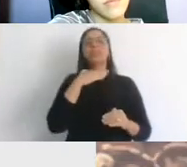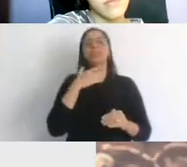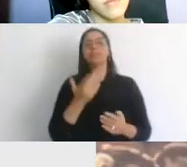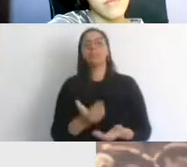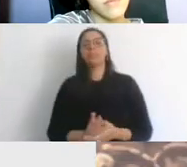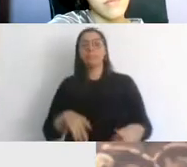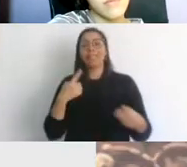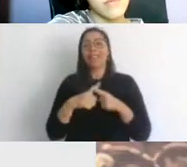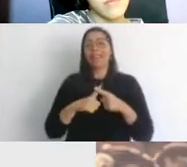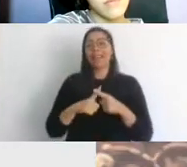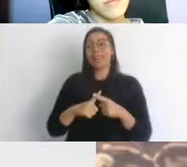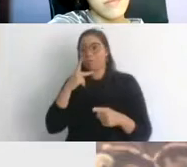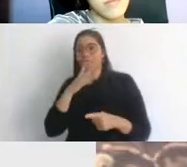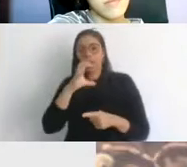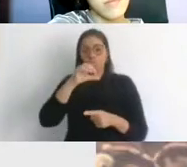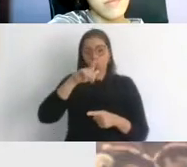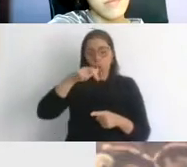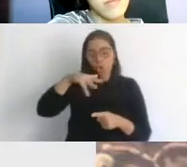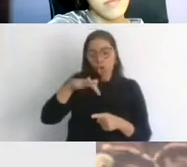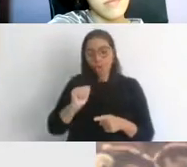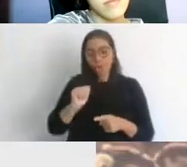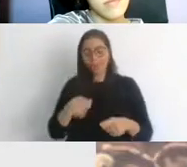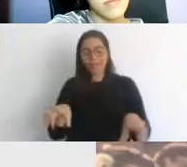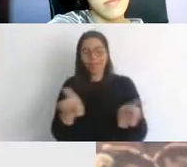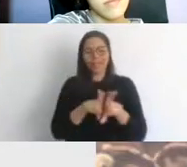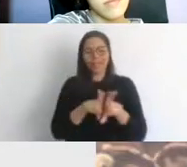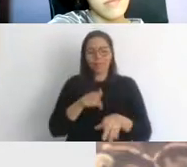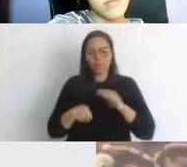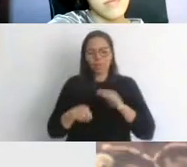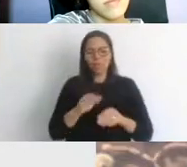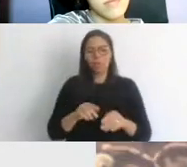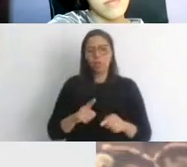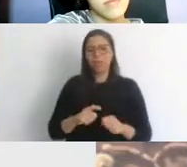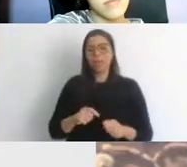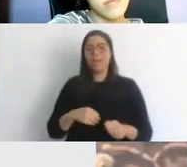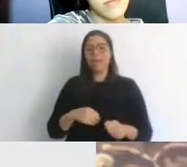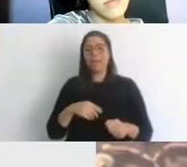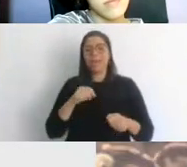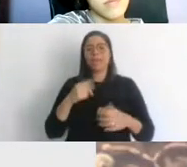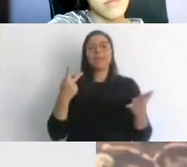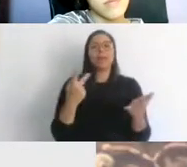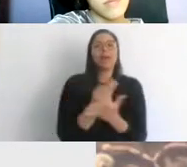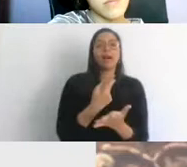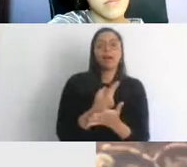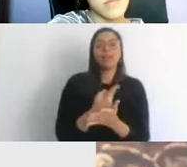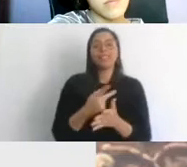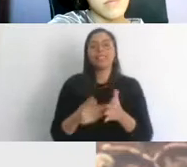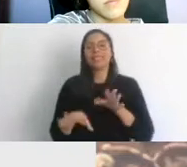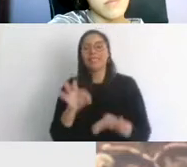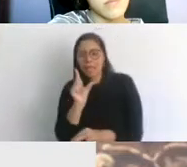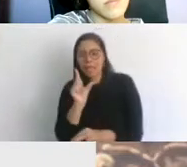Ah tá está falando de colônia nesse nível de controle também as negociações elas vão acontecendo em escala menor